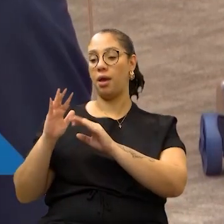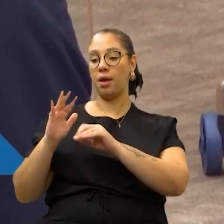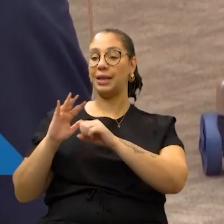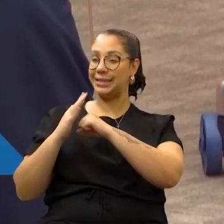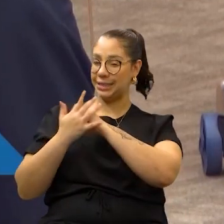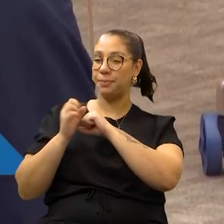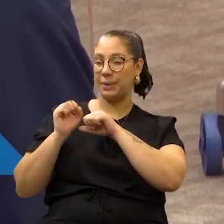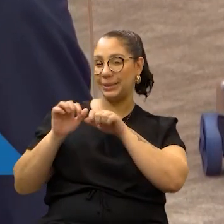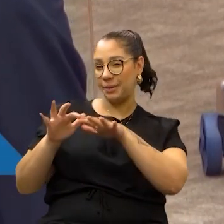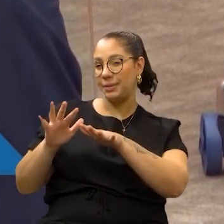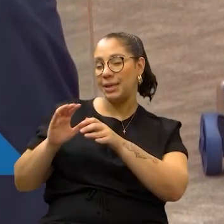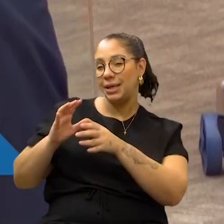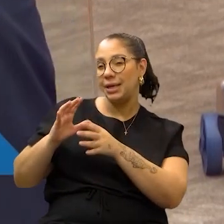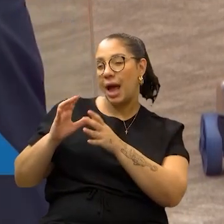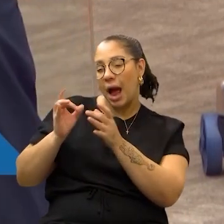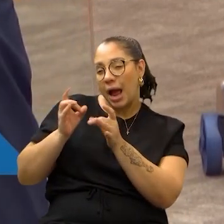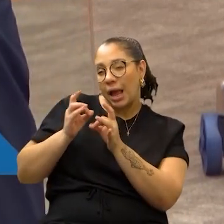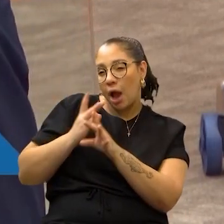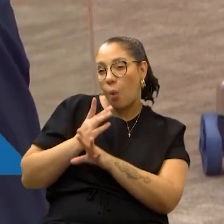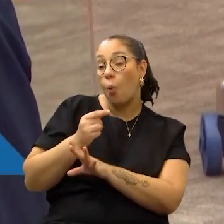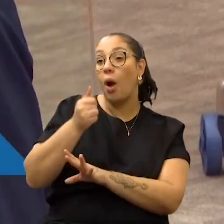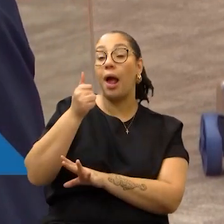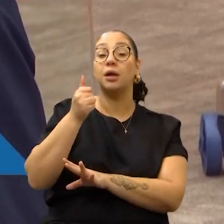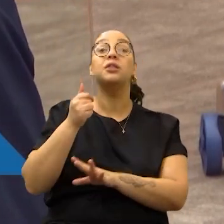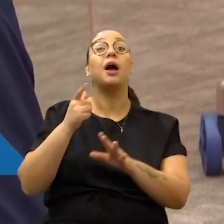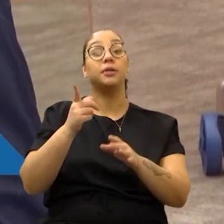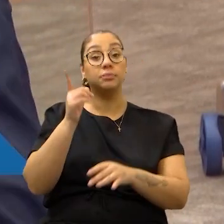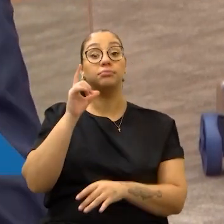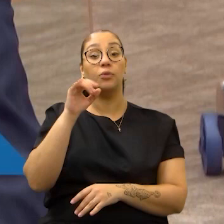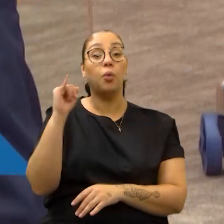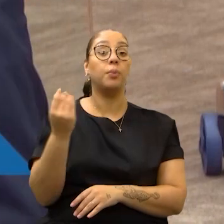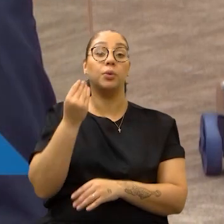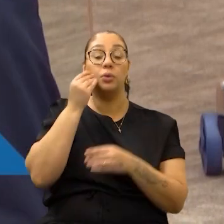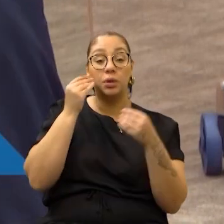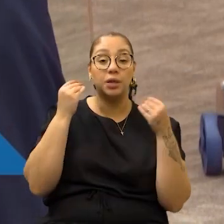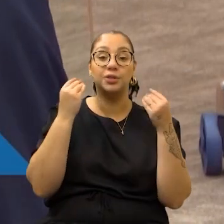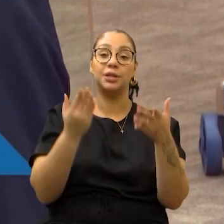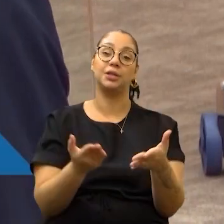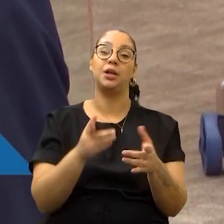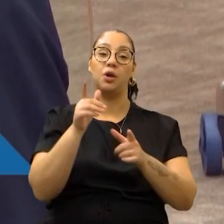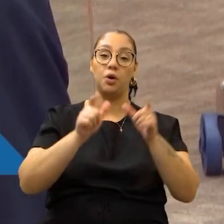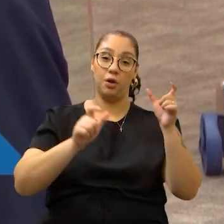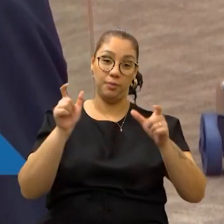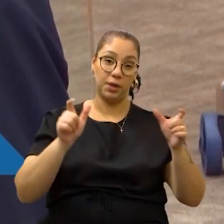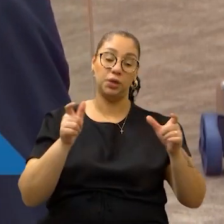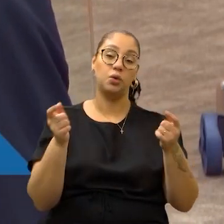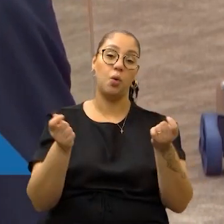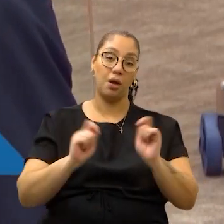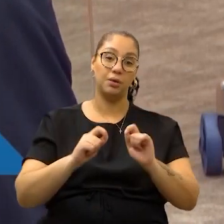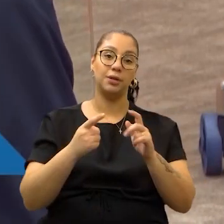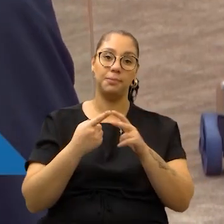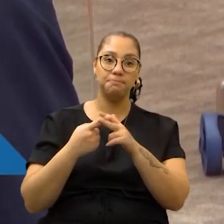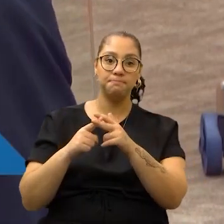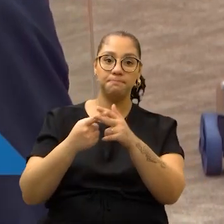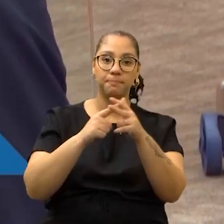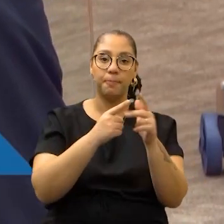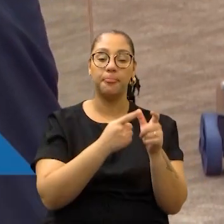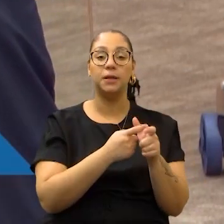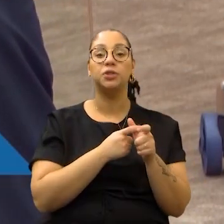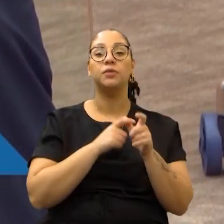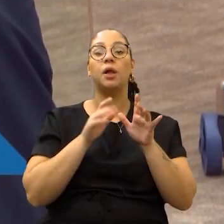saindo de um período de pandemia. Então, por mais que a prefeitura deu oportunidade para que as pessoas pudessem fazer